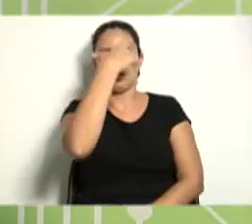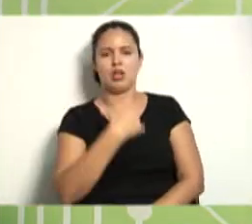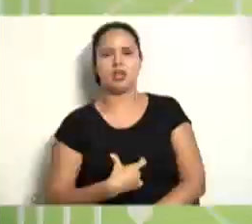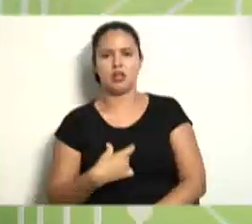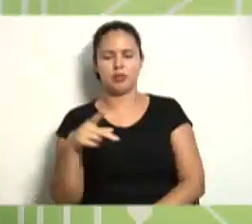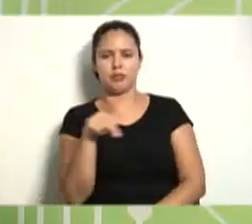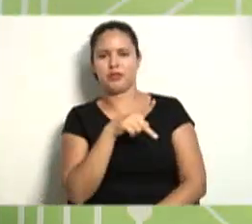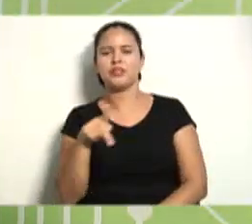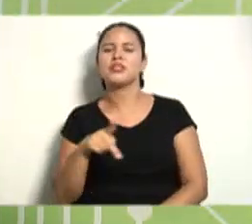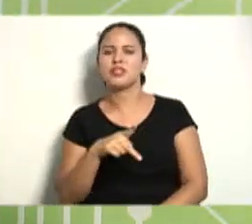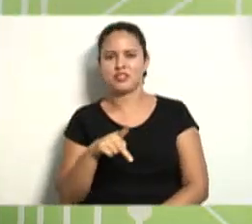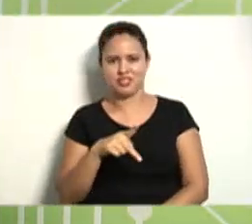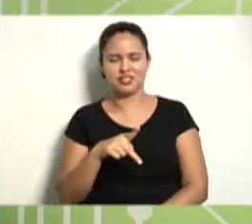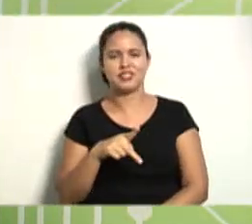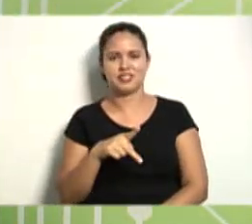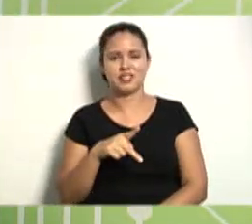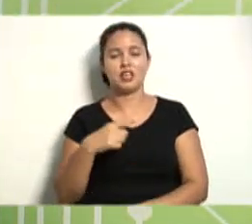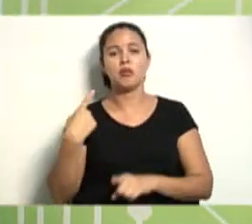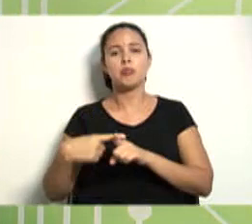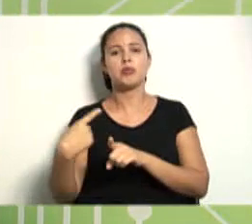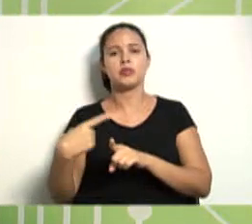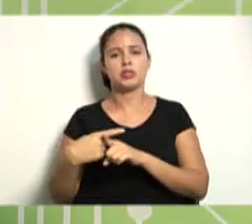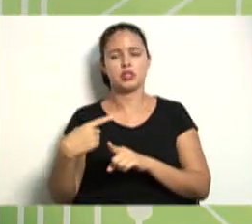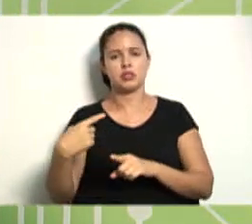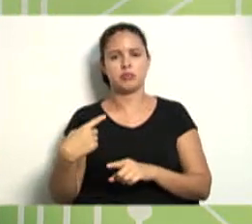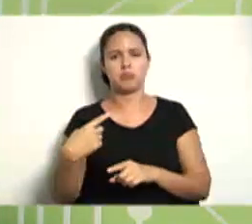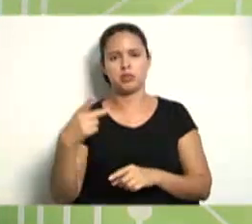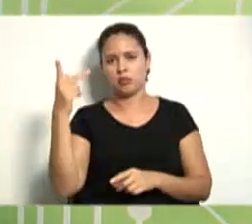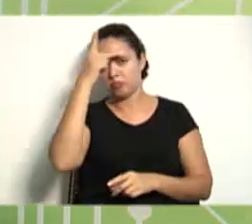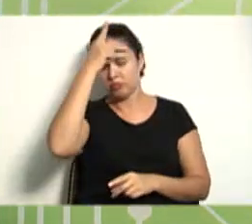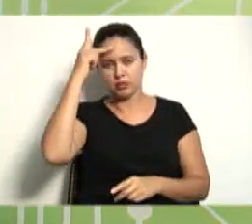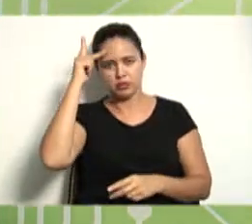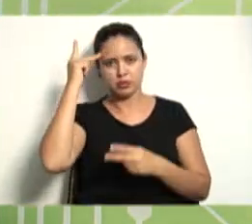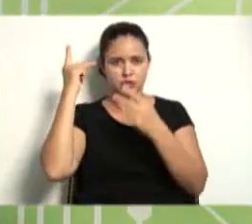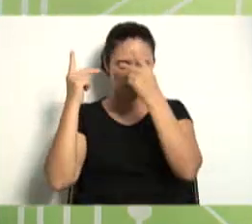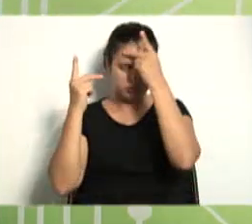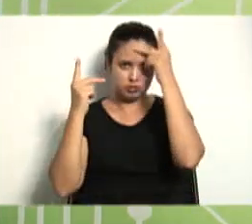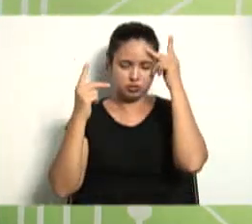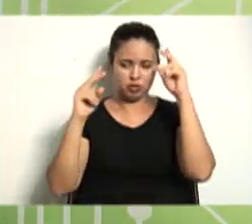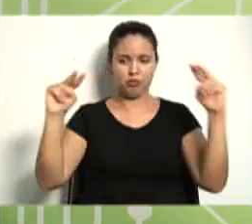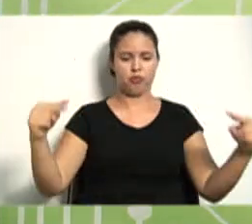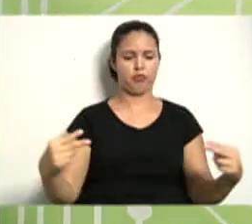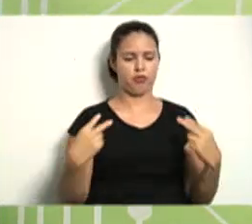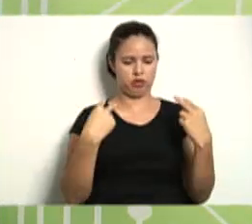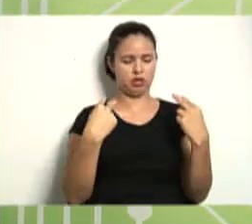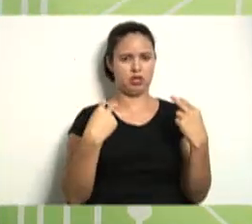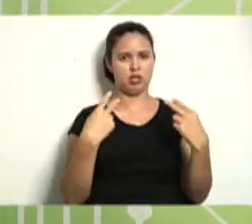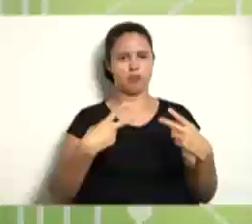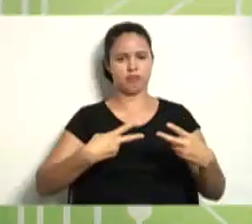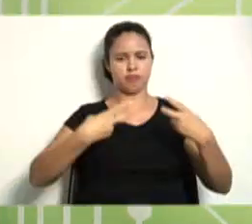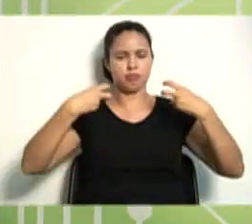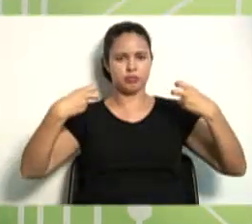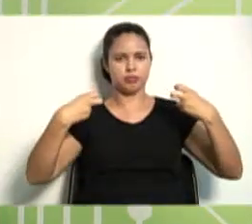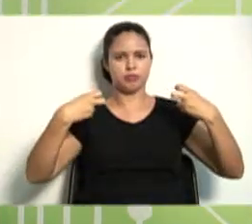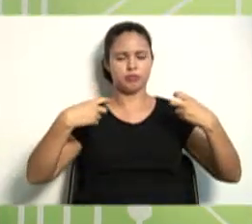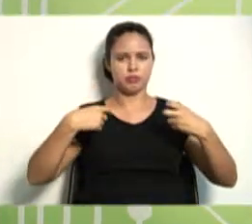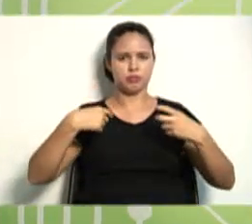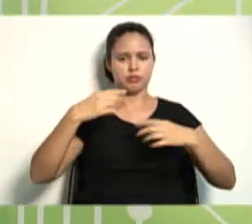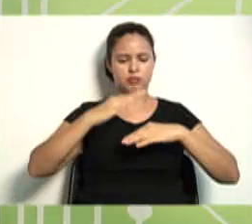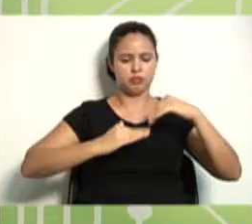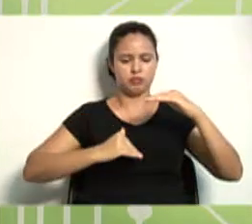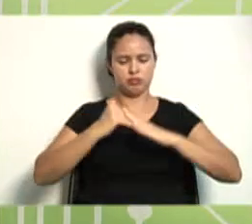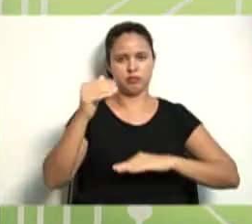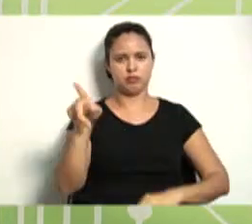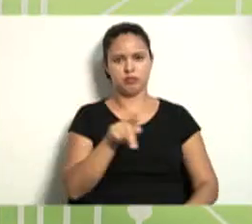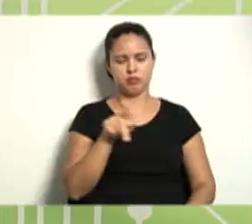sendo vista pela profissão que eu exerço. E assim acontece com muitas outras pessoas, não só os professores. Vamos